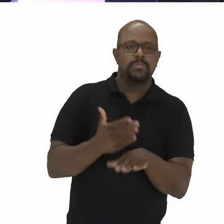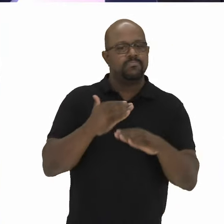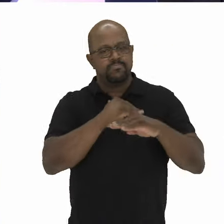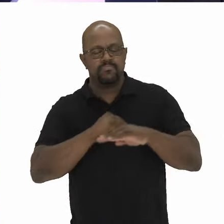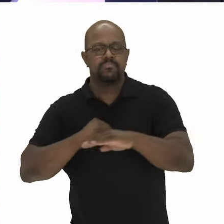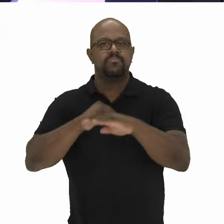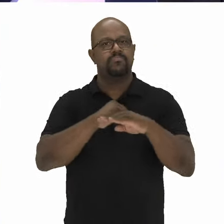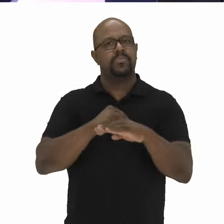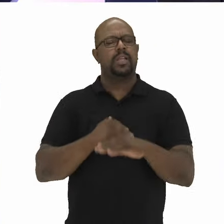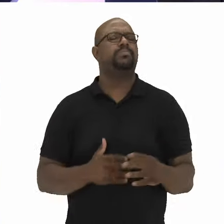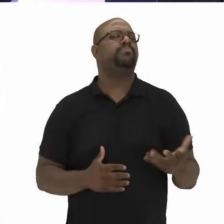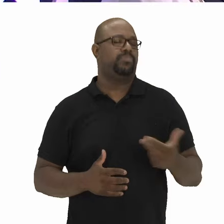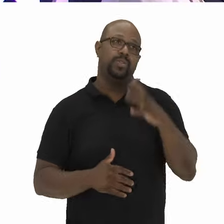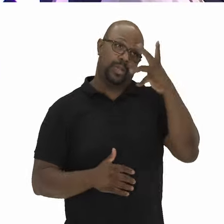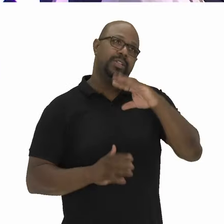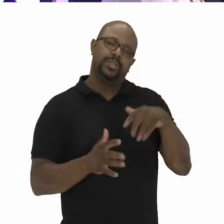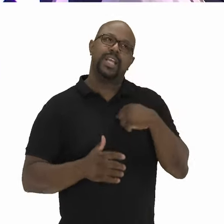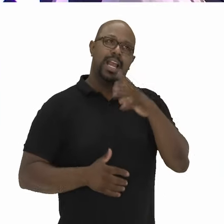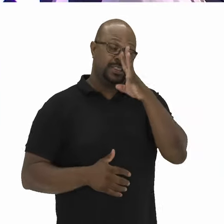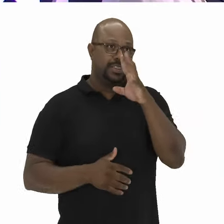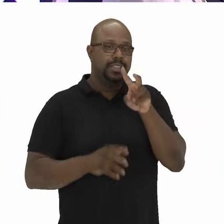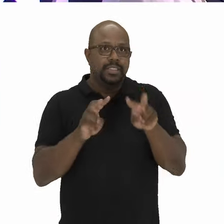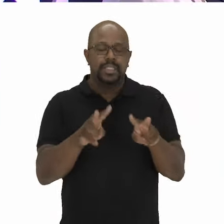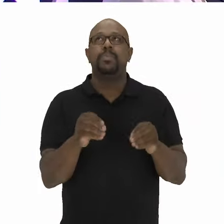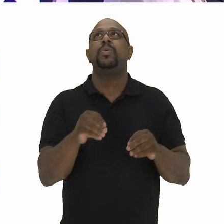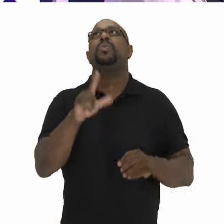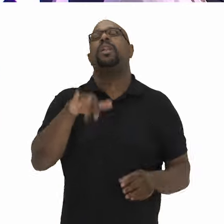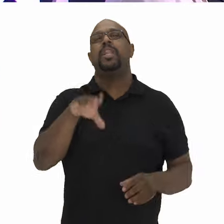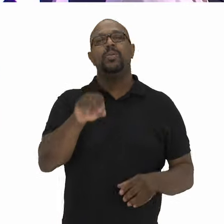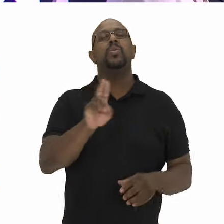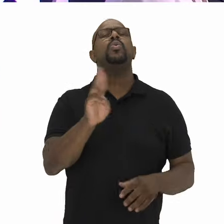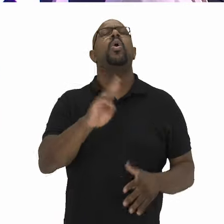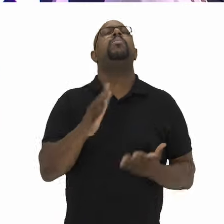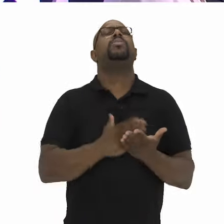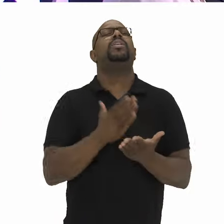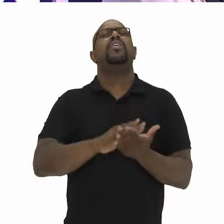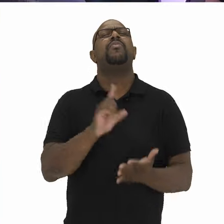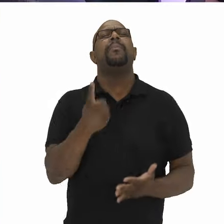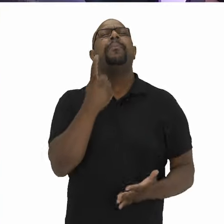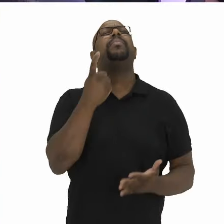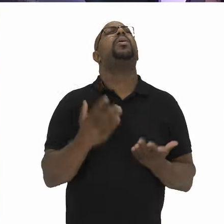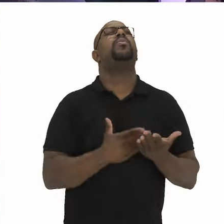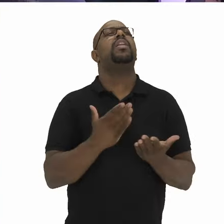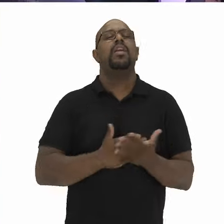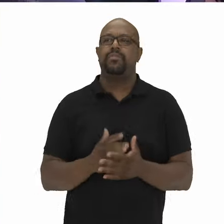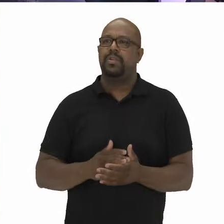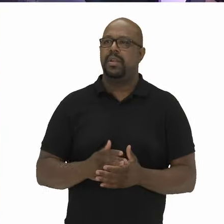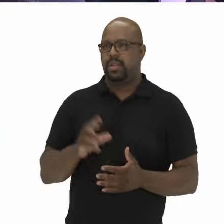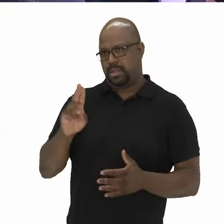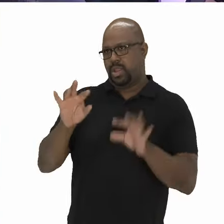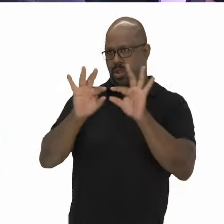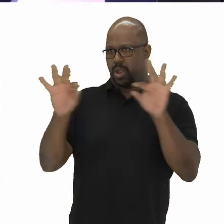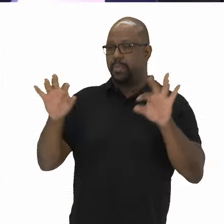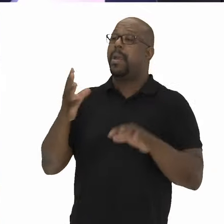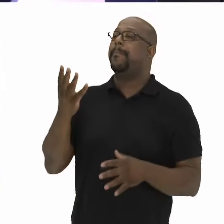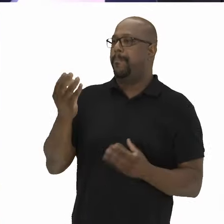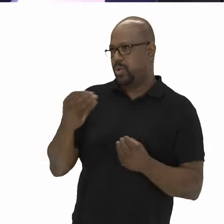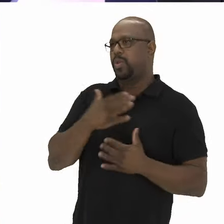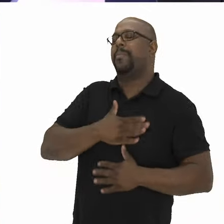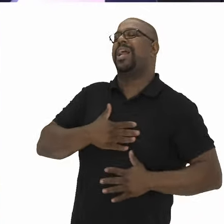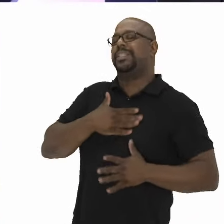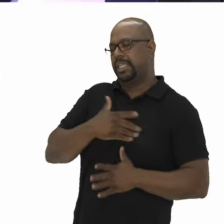com Equidade muito lindo eu já assisti é muito lindo e o nome do livro primeiro muito prazer